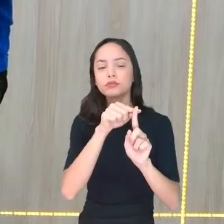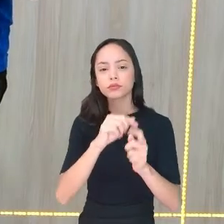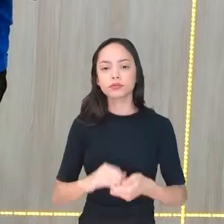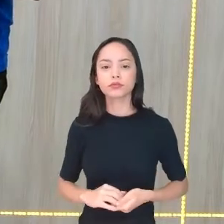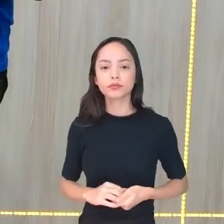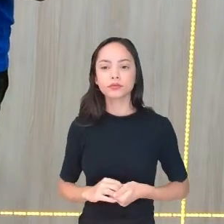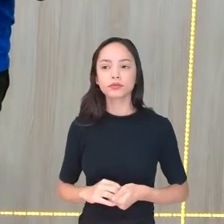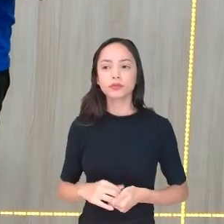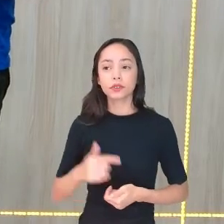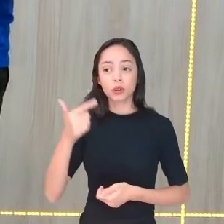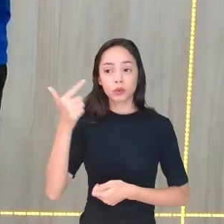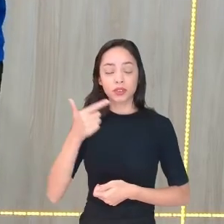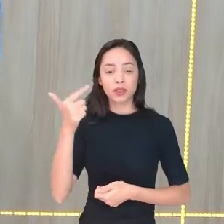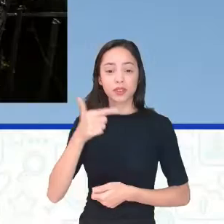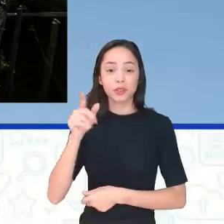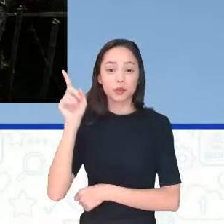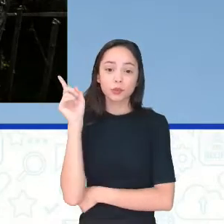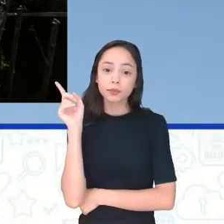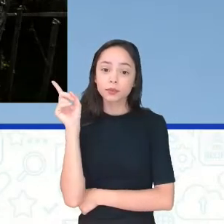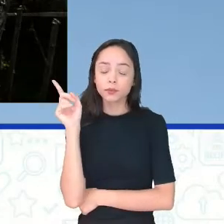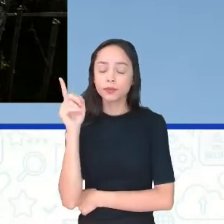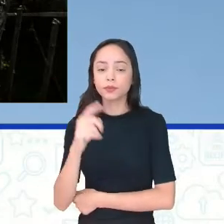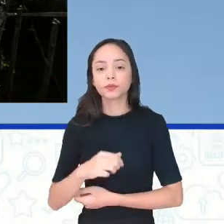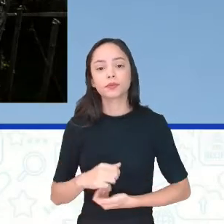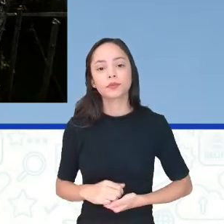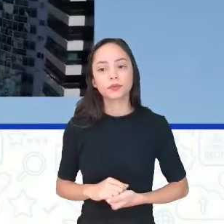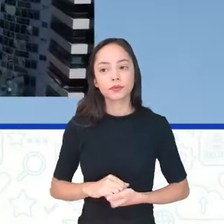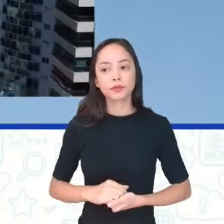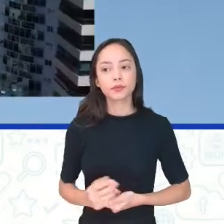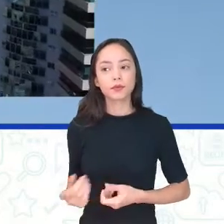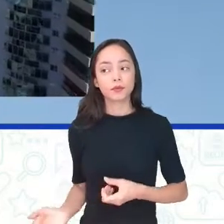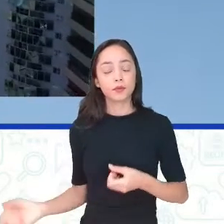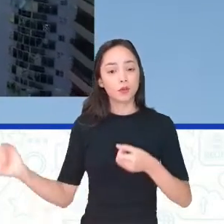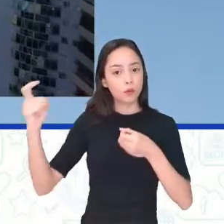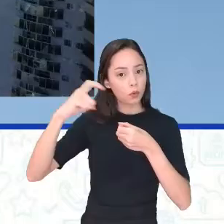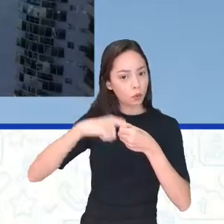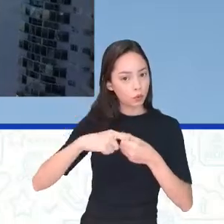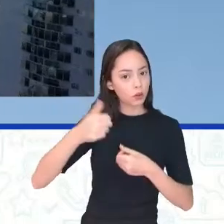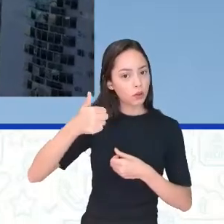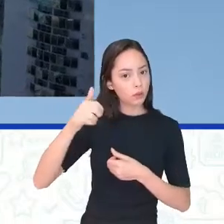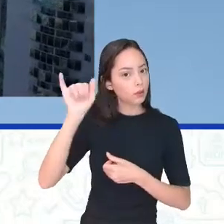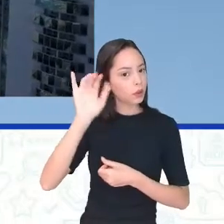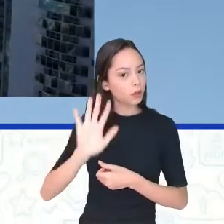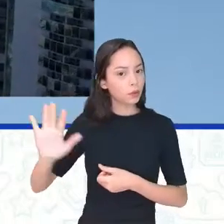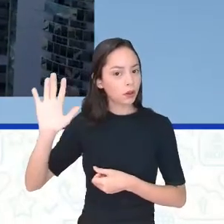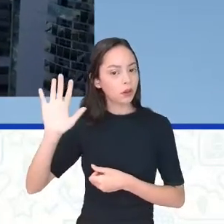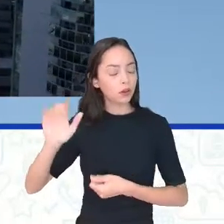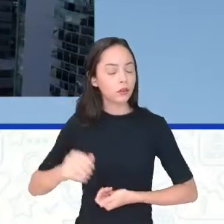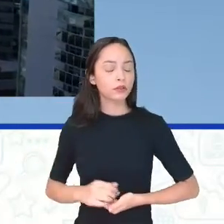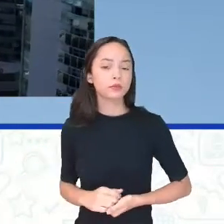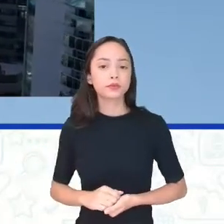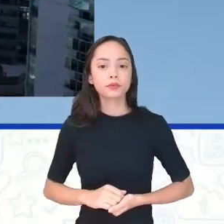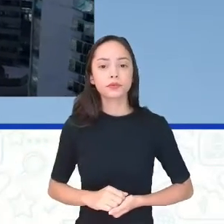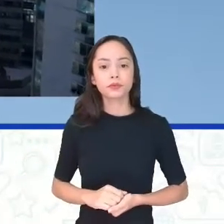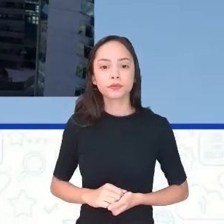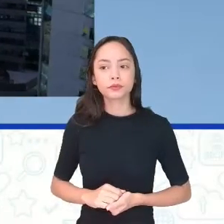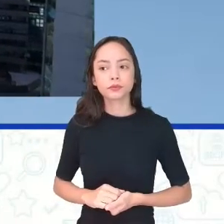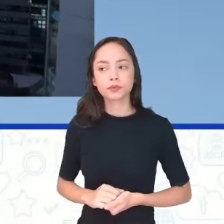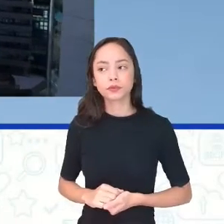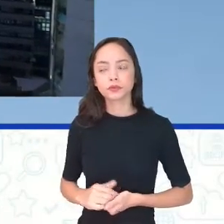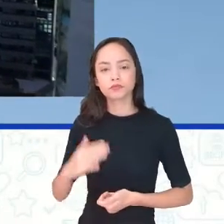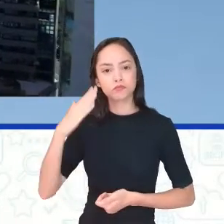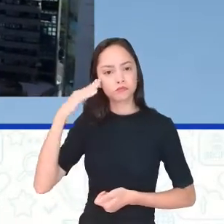aí, olha essa segunda imagem aqui. Vou voltar para a primeira, isso, né? A